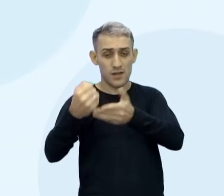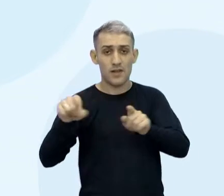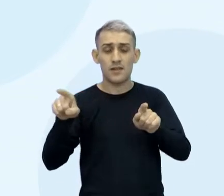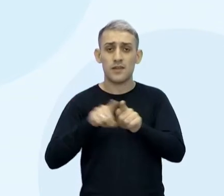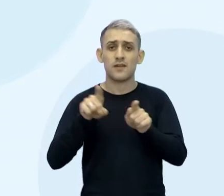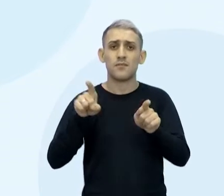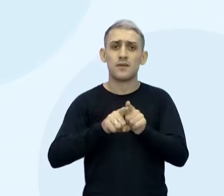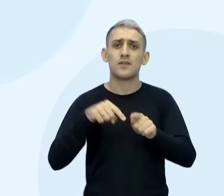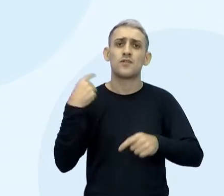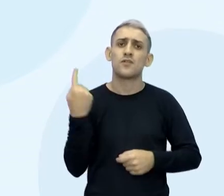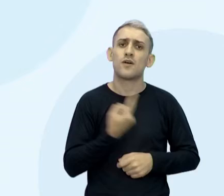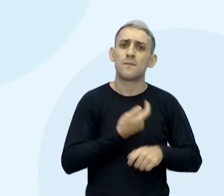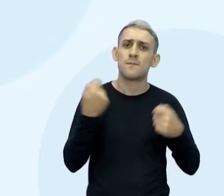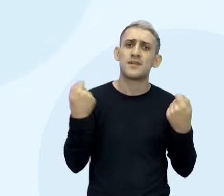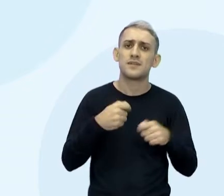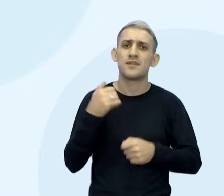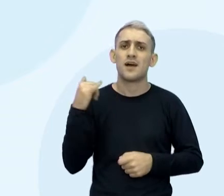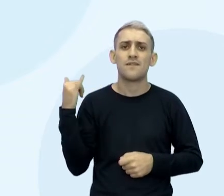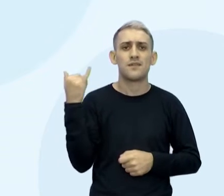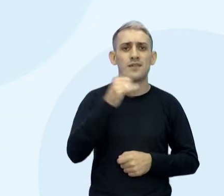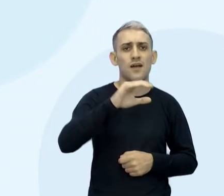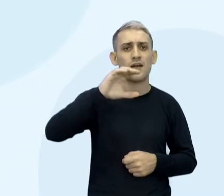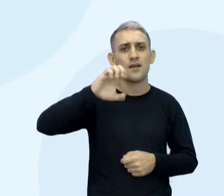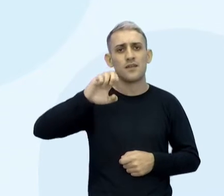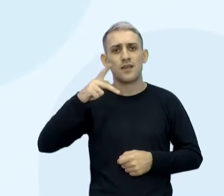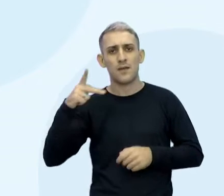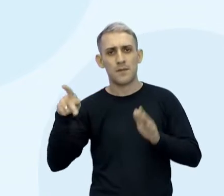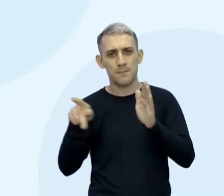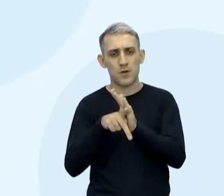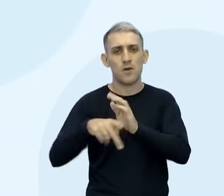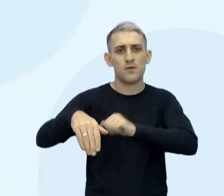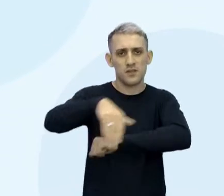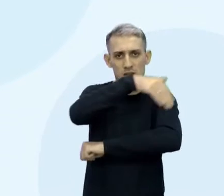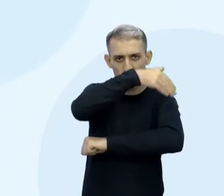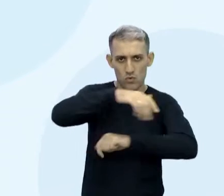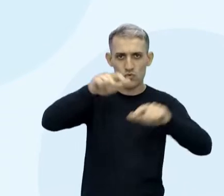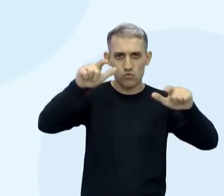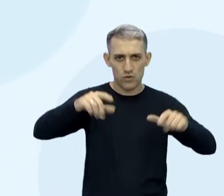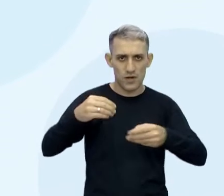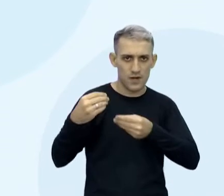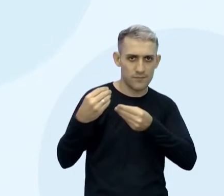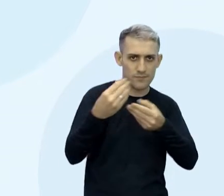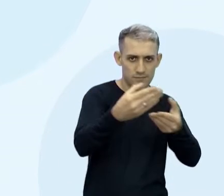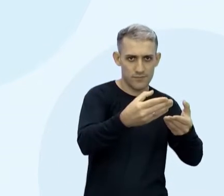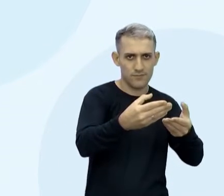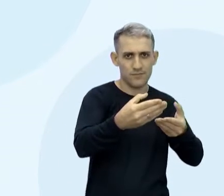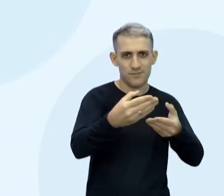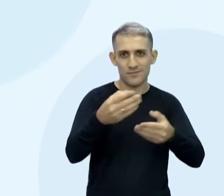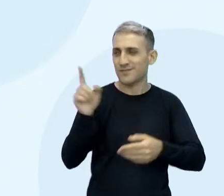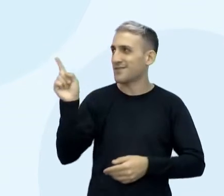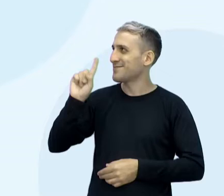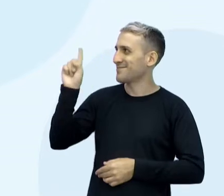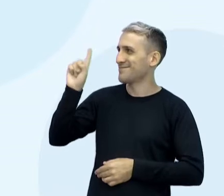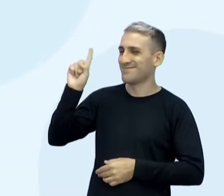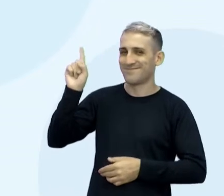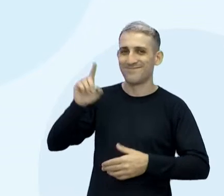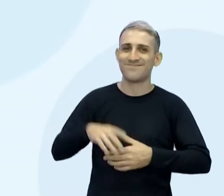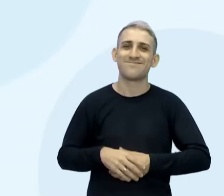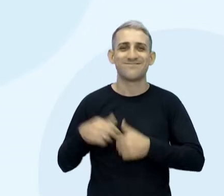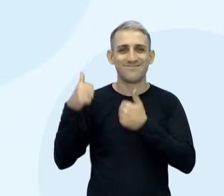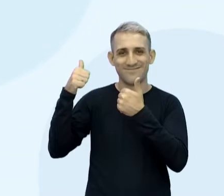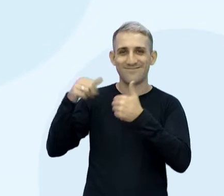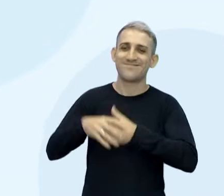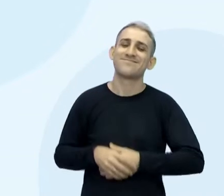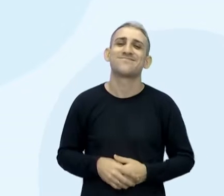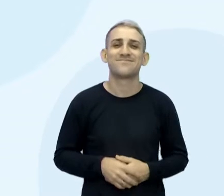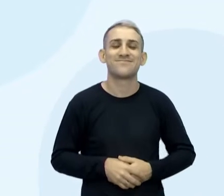isso, devemos informar o CEP do endereço de entrega. Foi muito rápido, Laércio? Foi bom, né? Foi